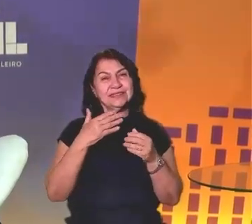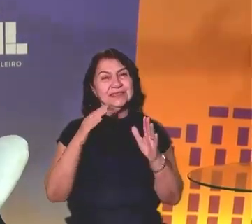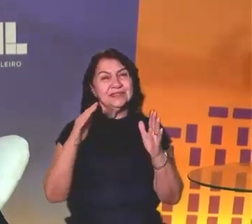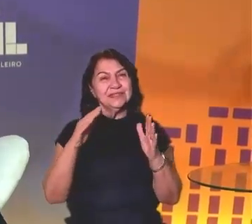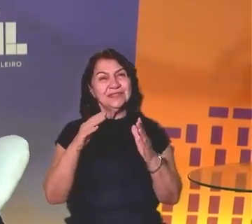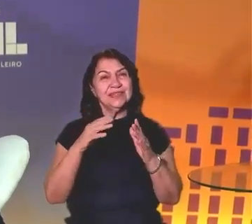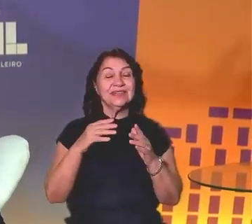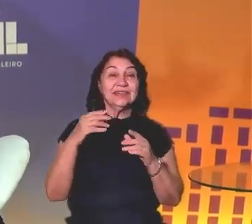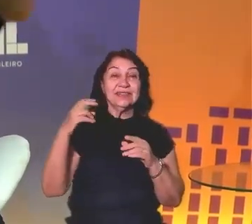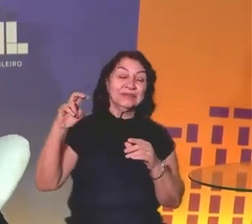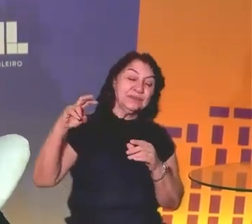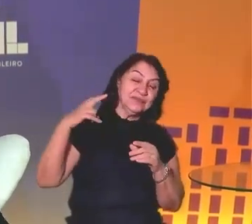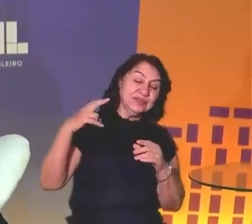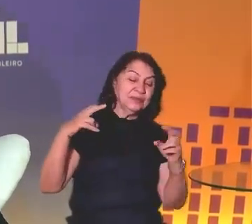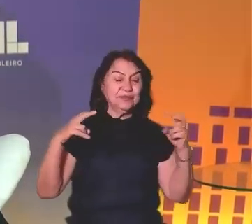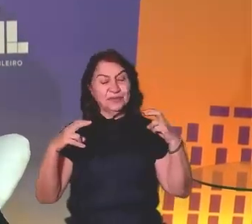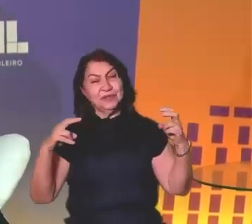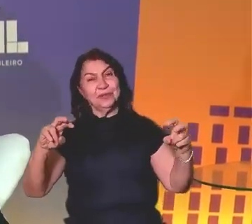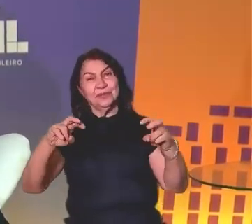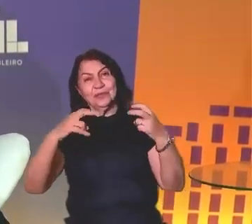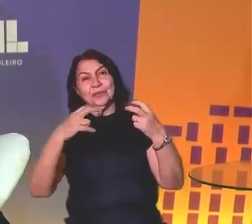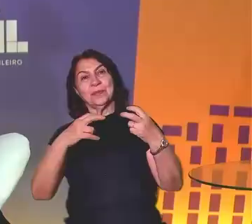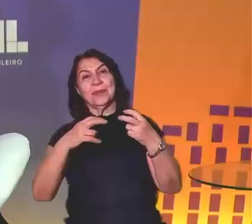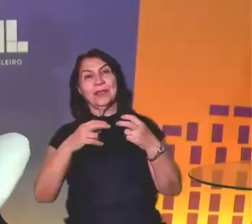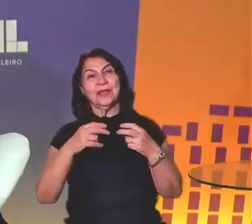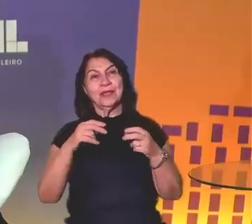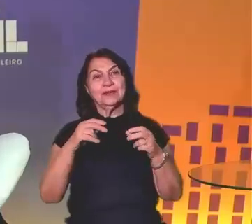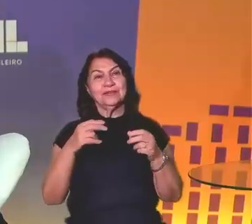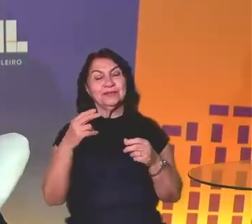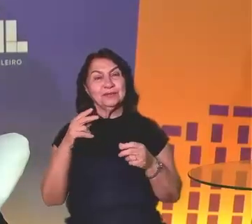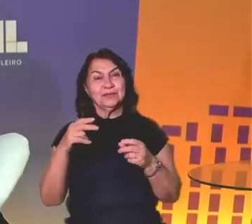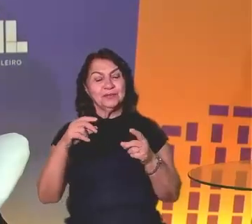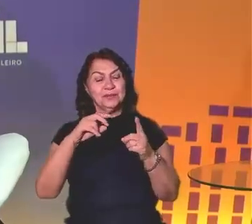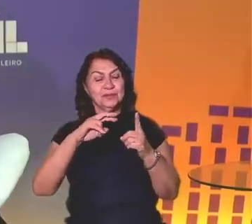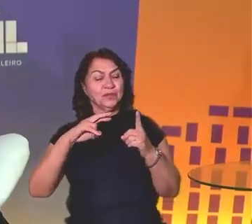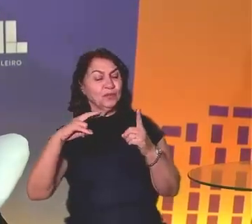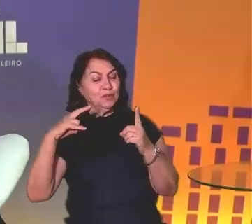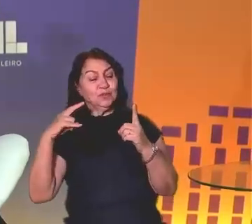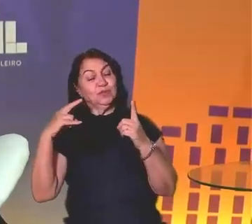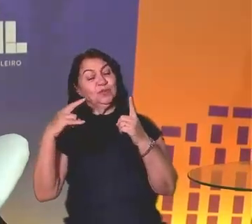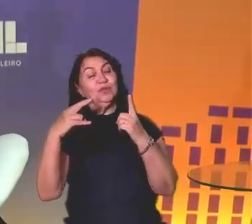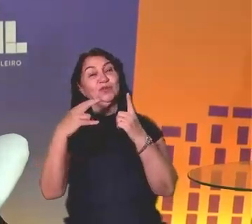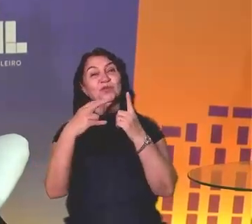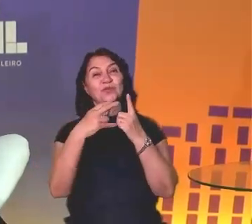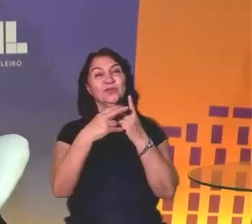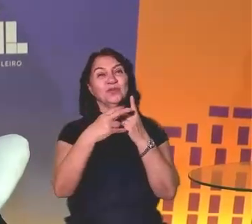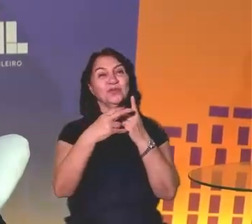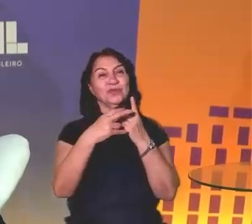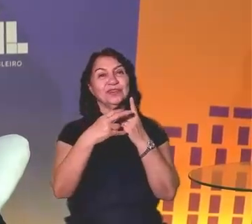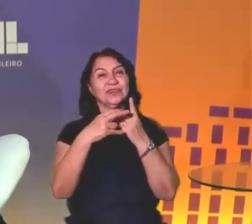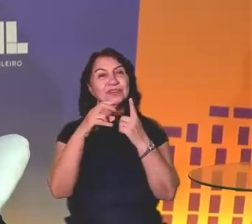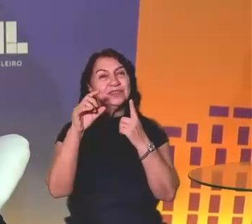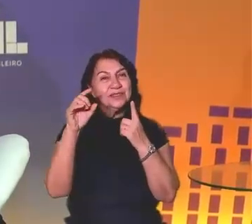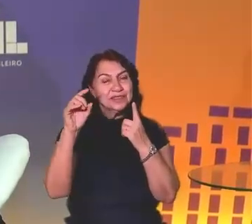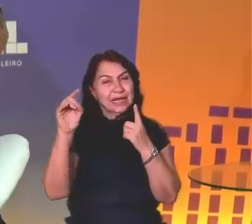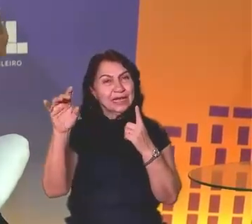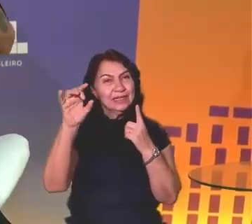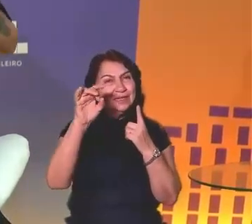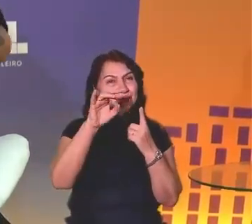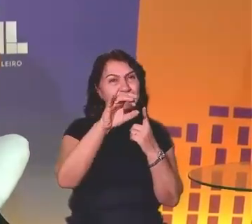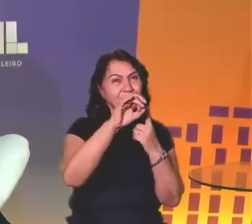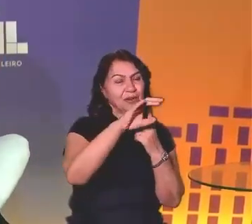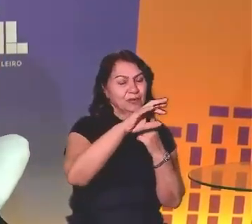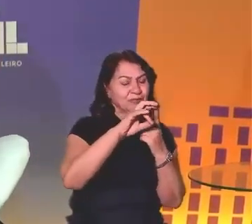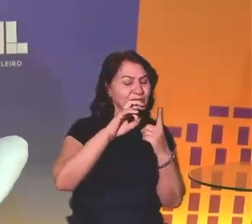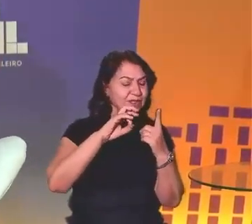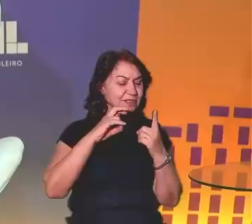vendo de lado, você de outro lado, mas é o mesmo Tiago. E o ponto de vista que eles têm no mundo, só eles têm. E muitas vezes a